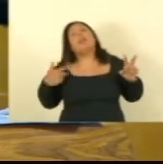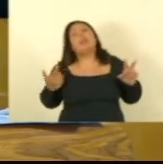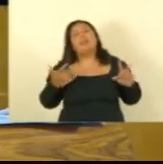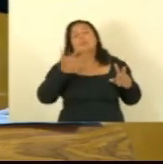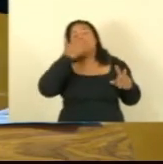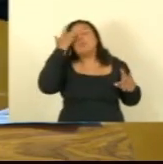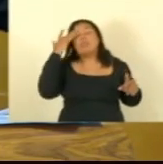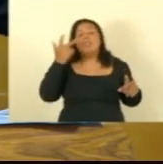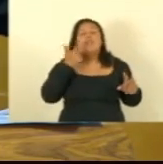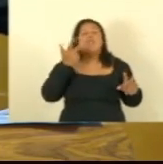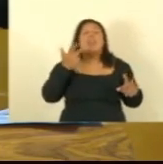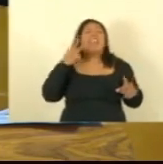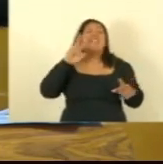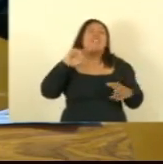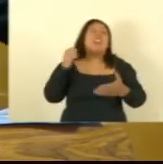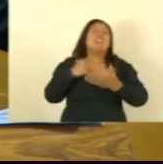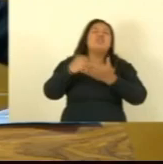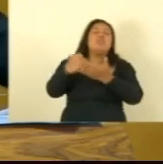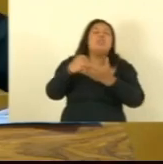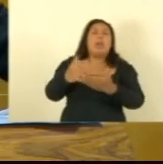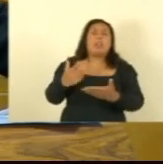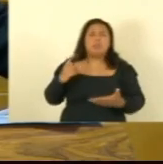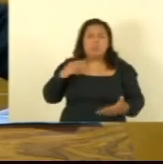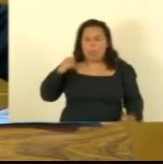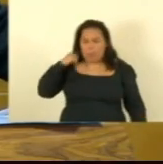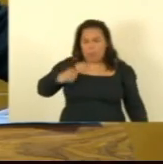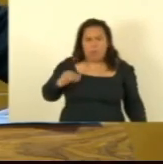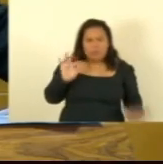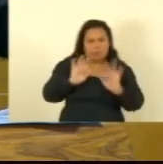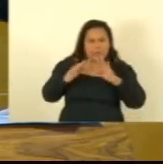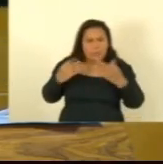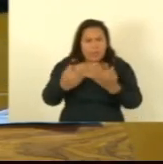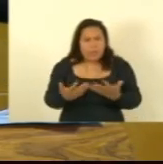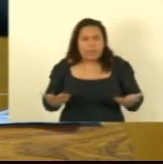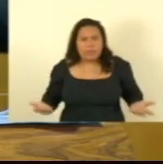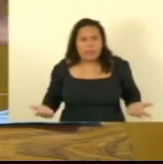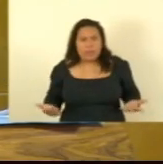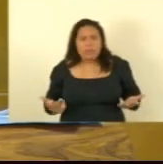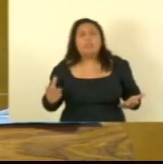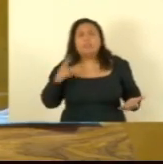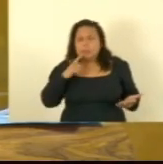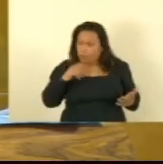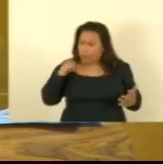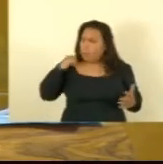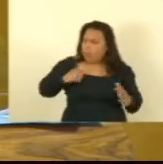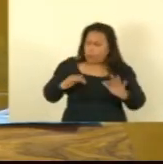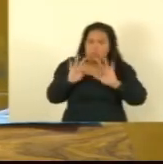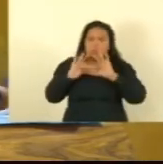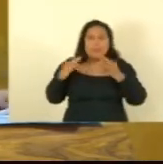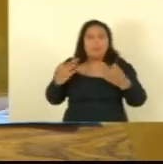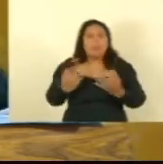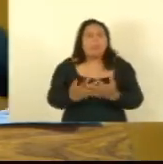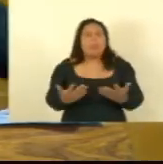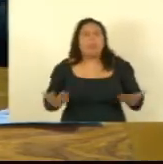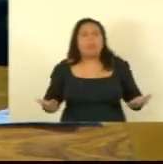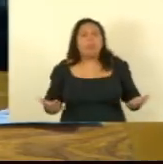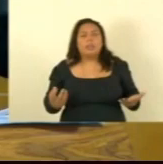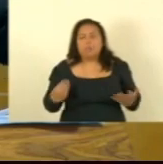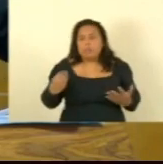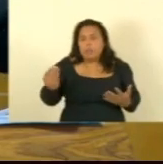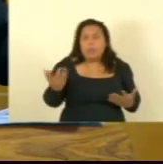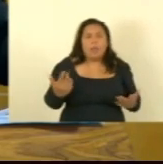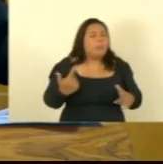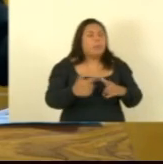aqueles que falam em ajudar, não tem o Bolsa Família? Tem o Bolsa Família. Por que que não